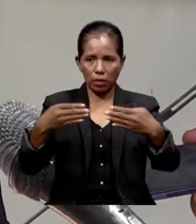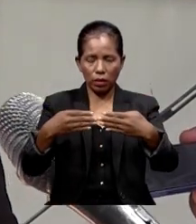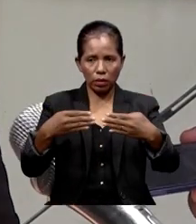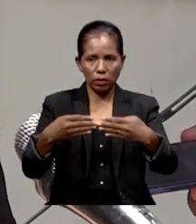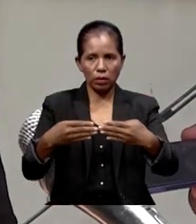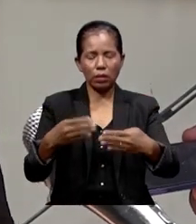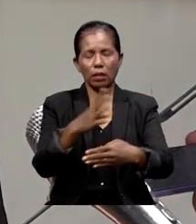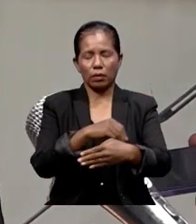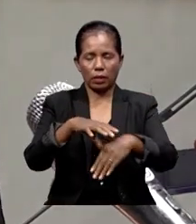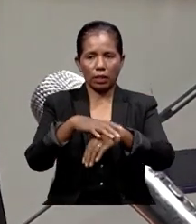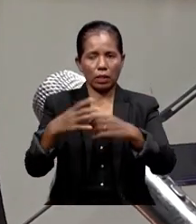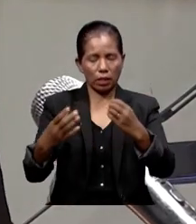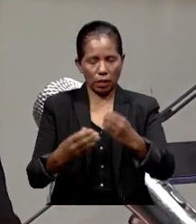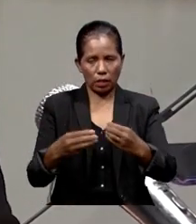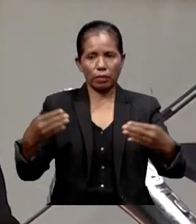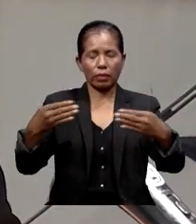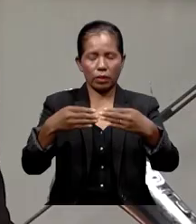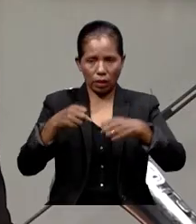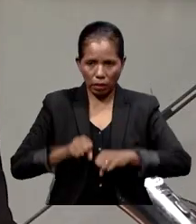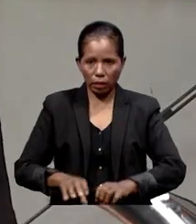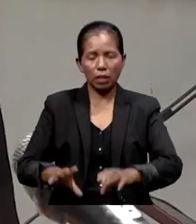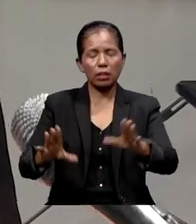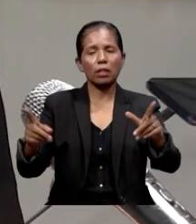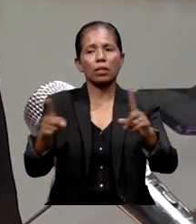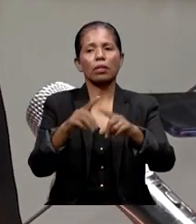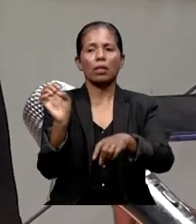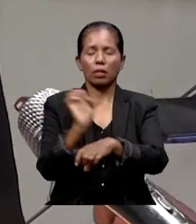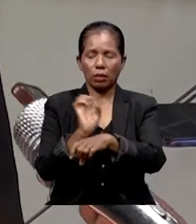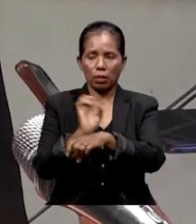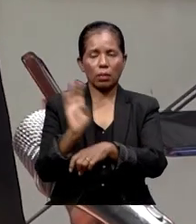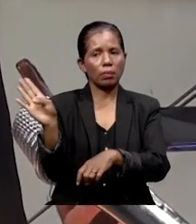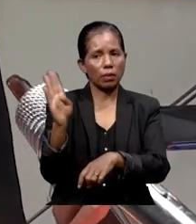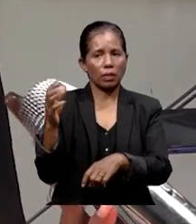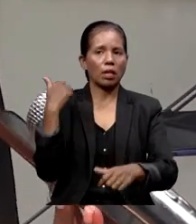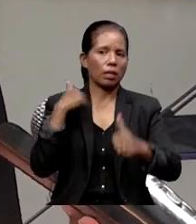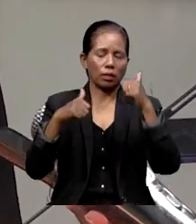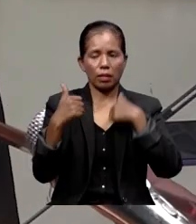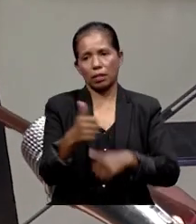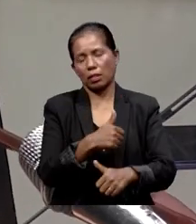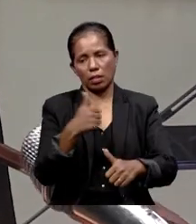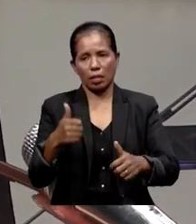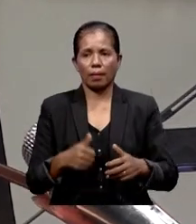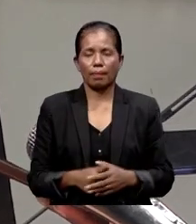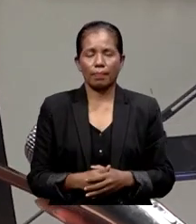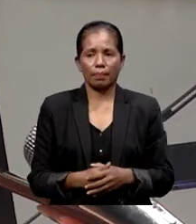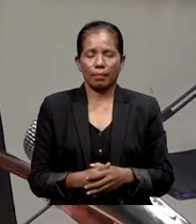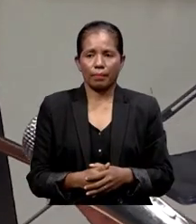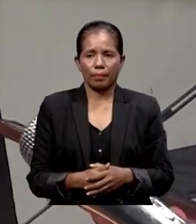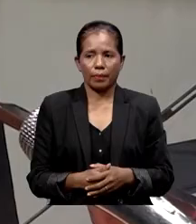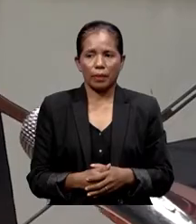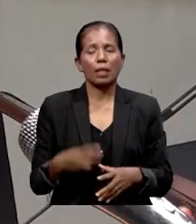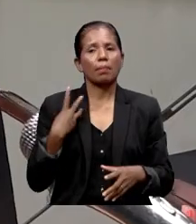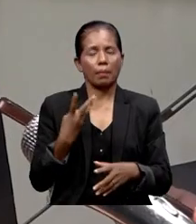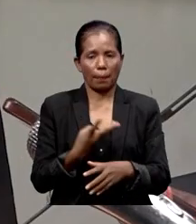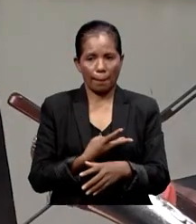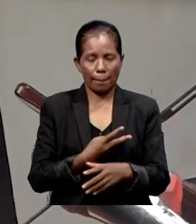fronteiras terrestres ou marítimas, no Mojo Economia Azul, de atividades selo com e a